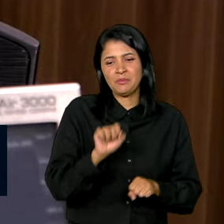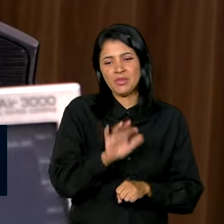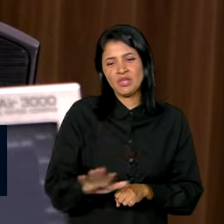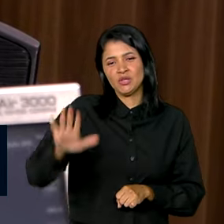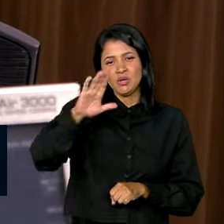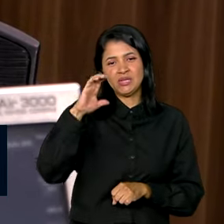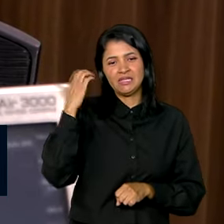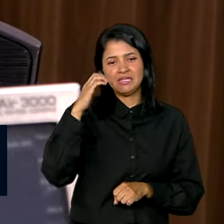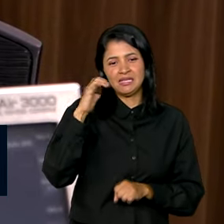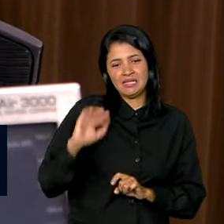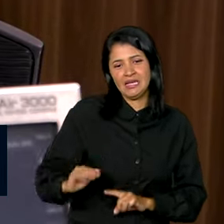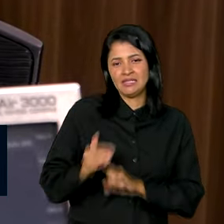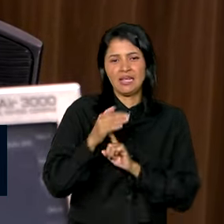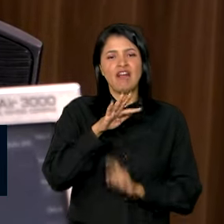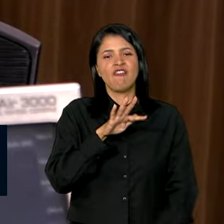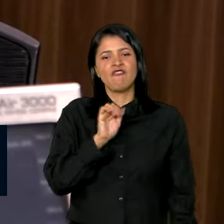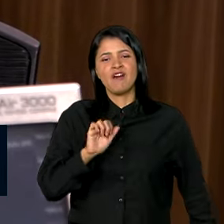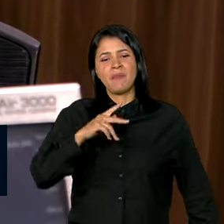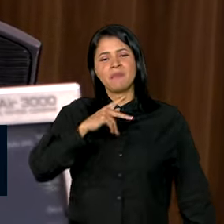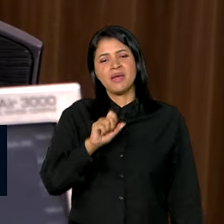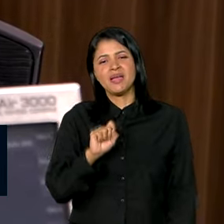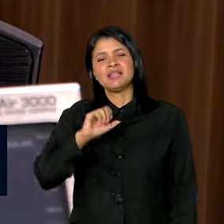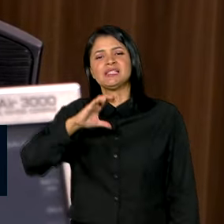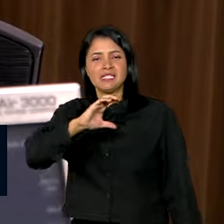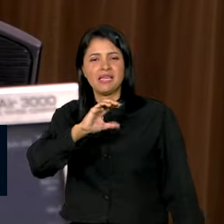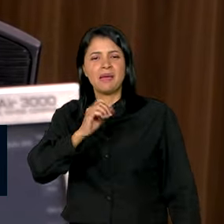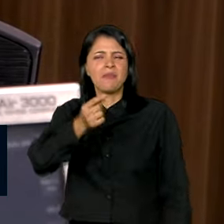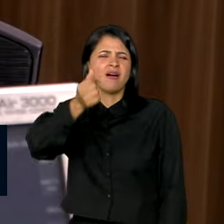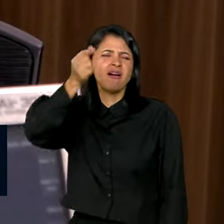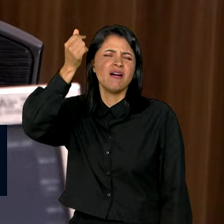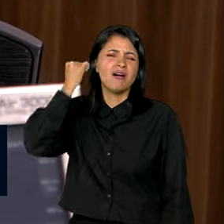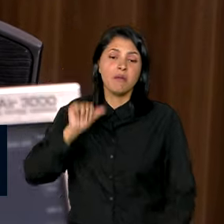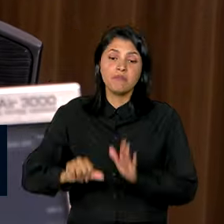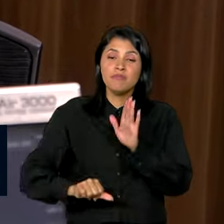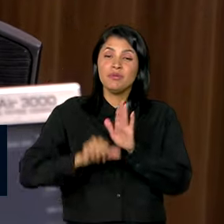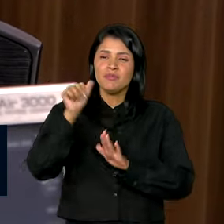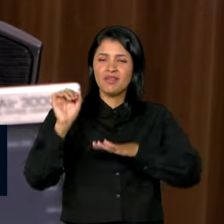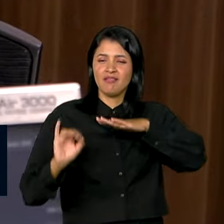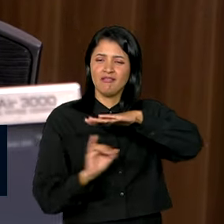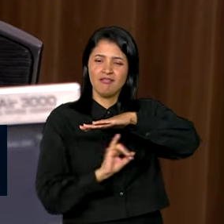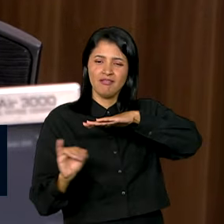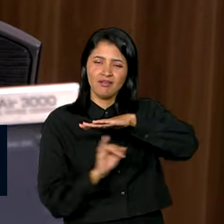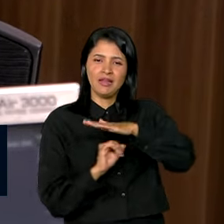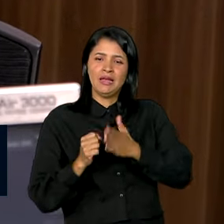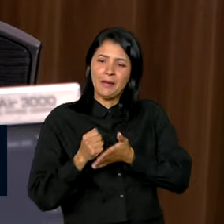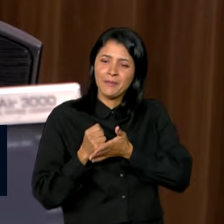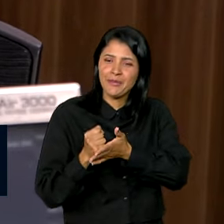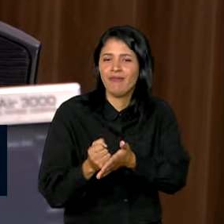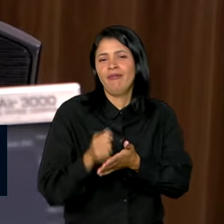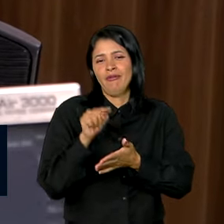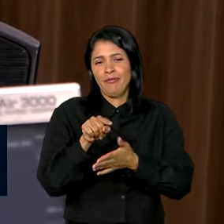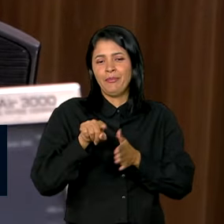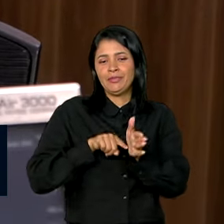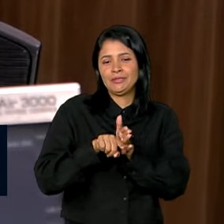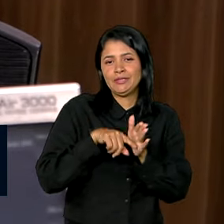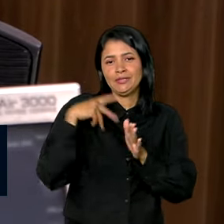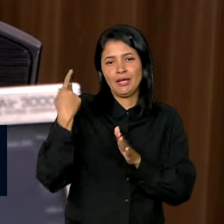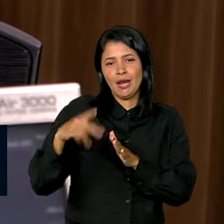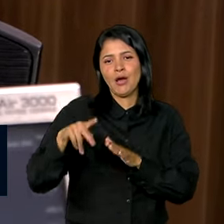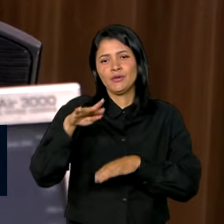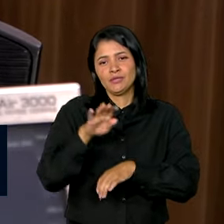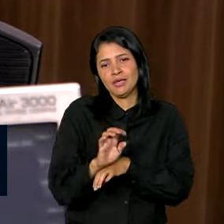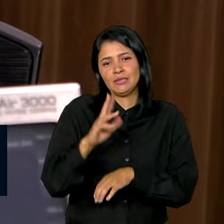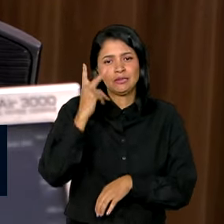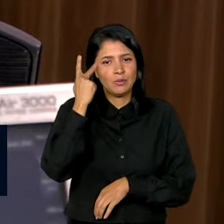tipo a FAPESP, que é mais antiga, que é uma das primeiras instituições de fundação de amparo à pesquisa do Estado de São Paulo,